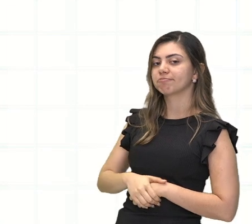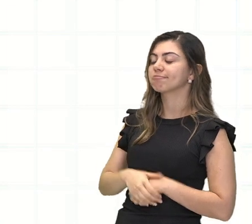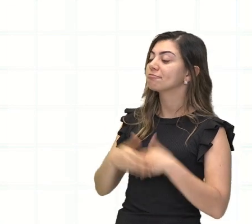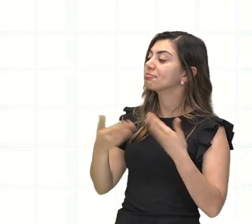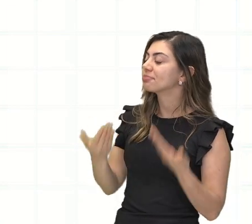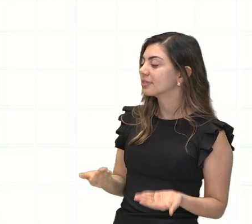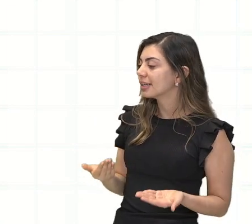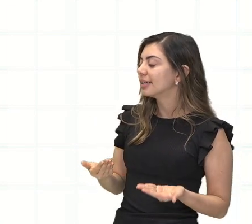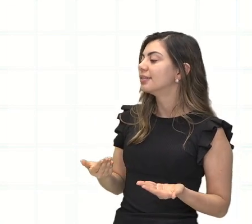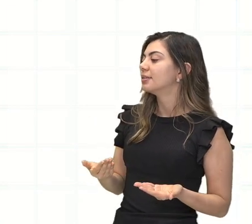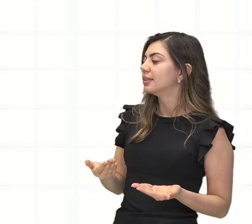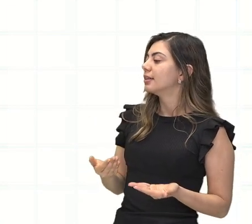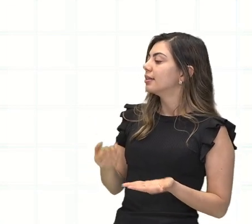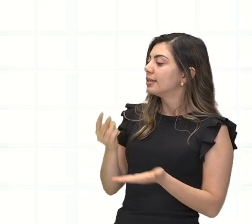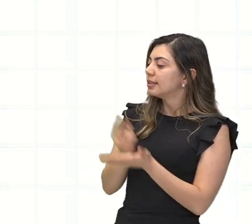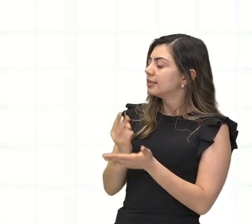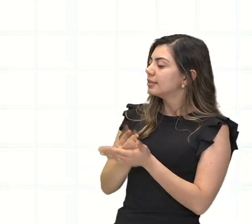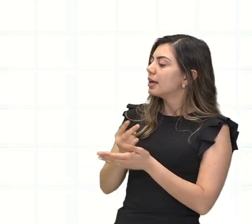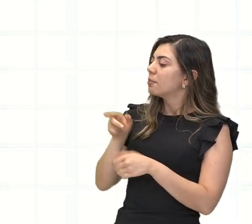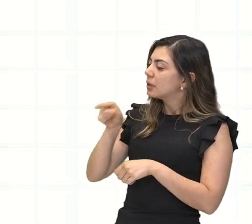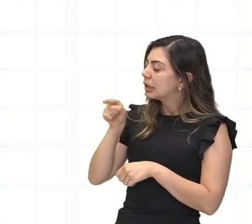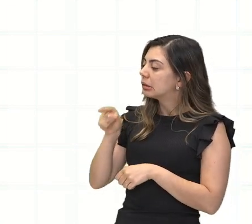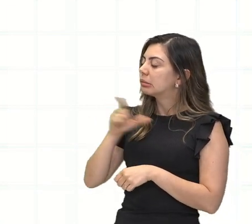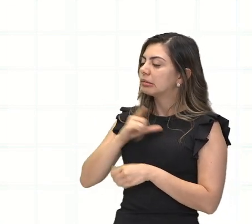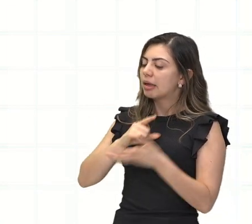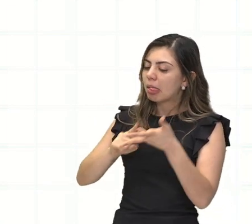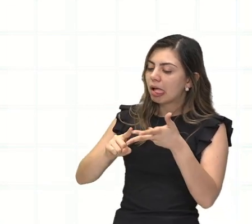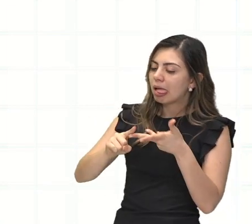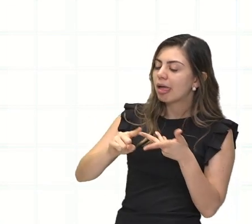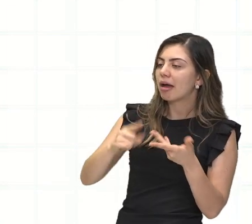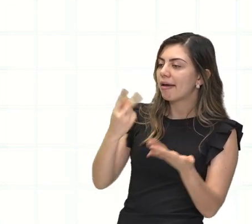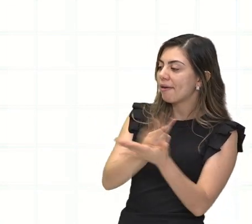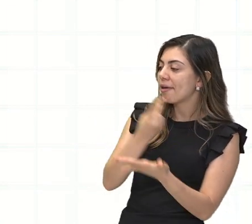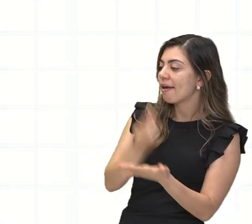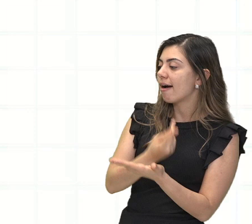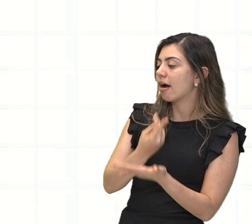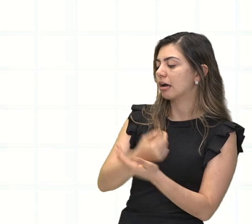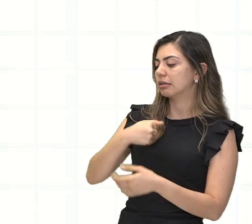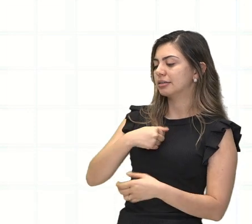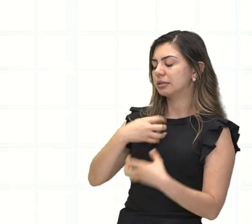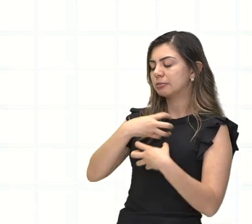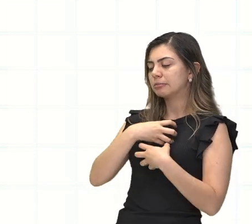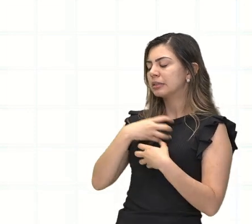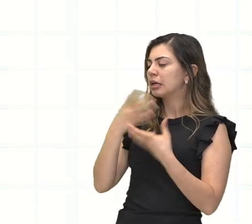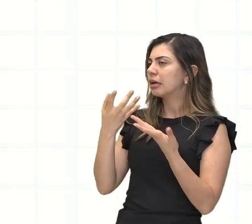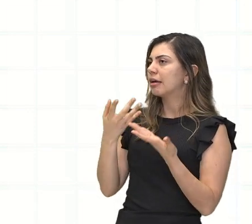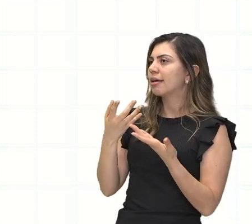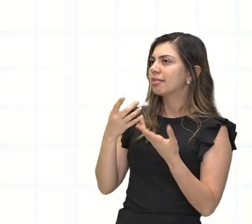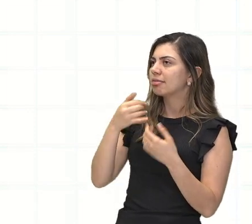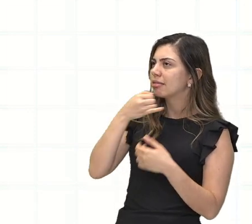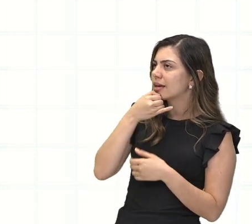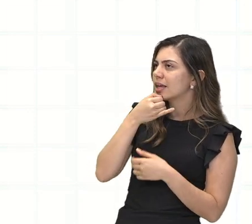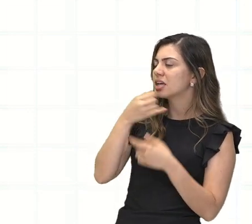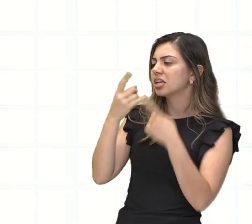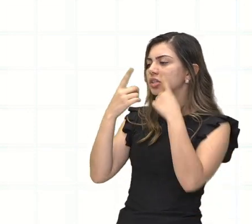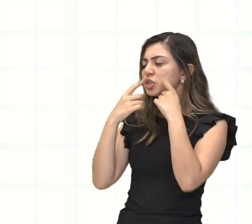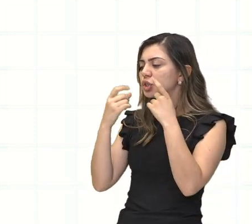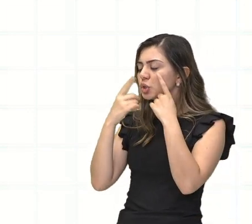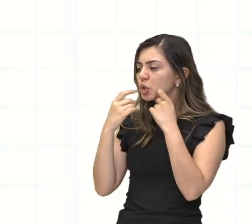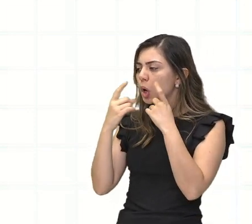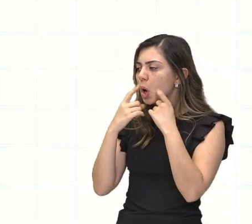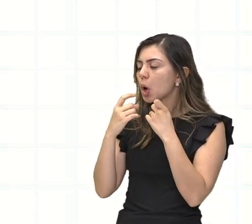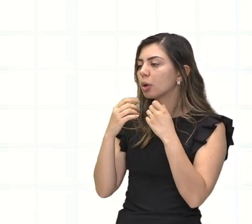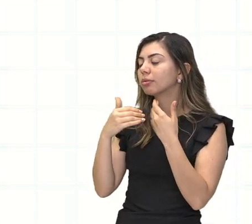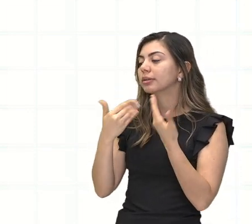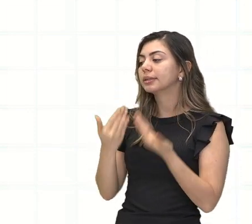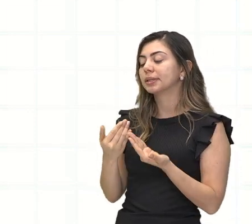Bom, cada vez que você faz algo de ruim e me faz chorar ou ficar triste, um